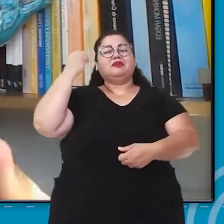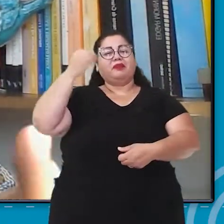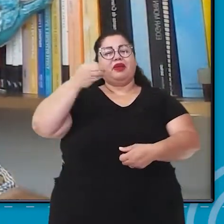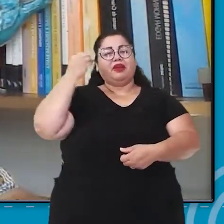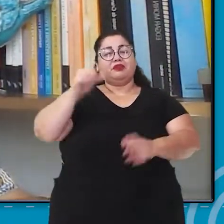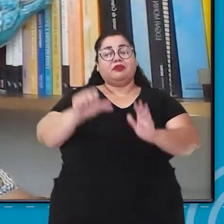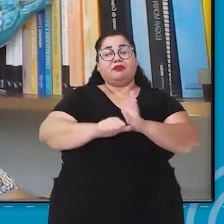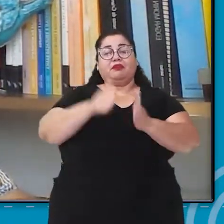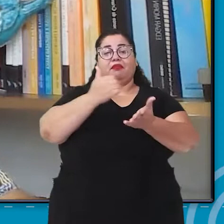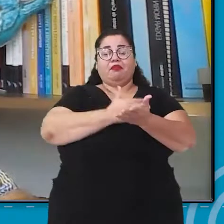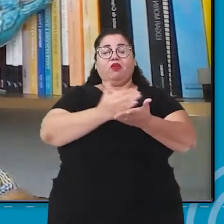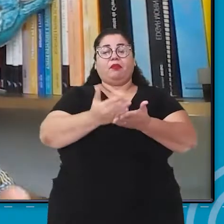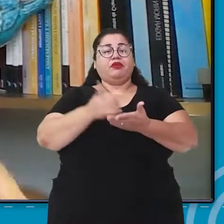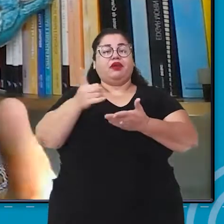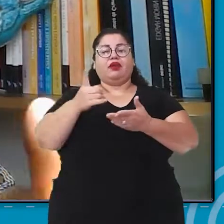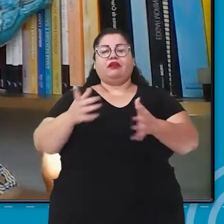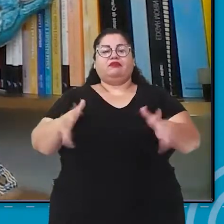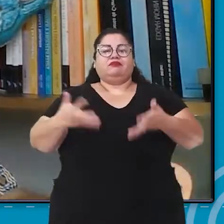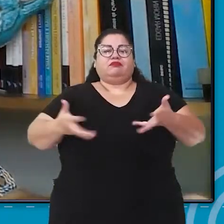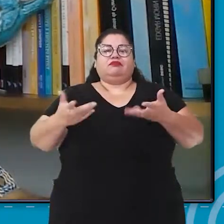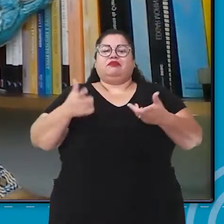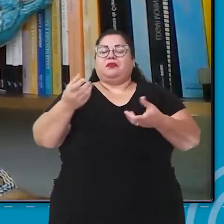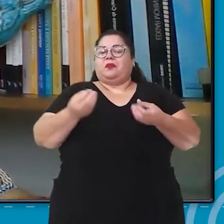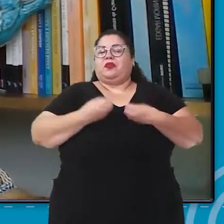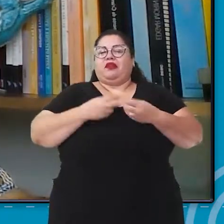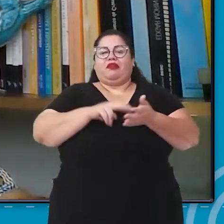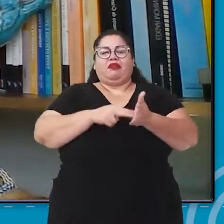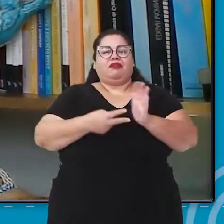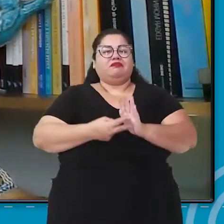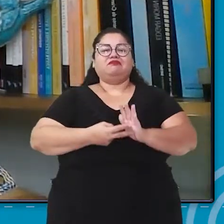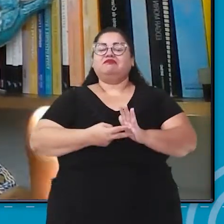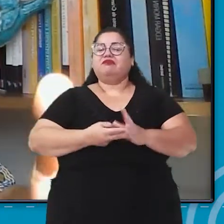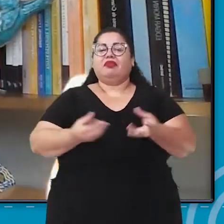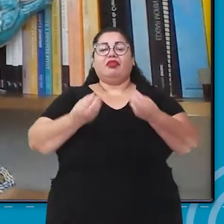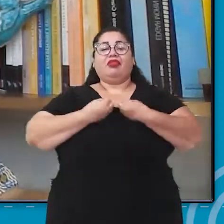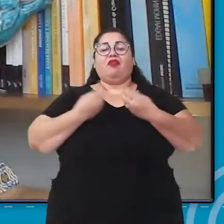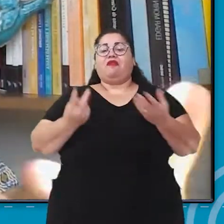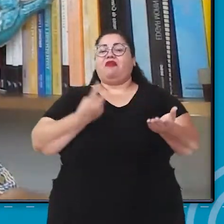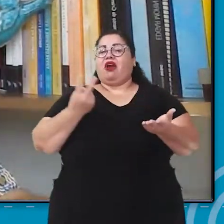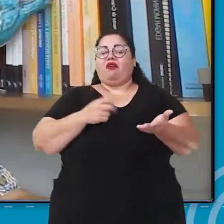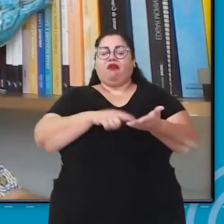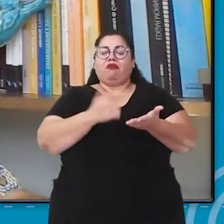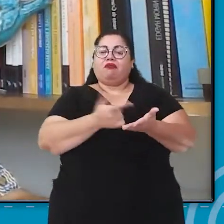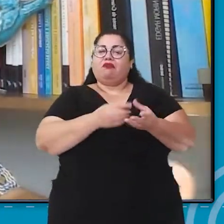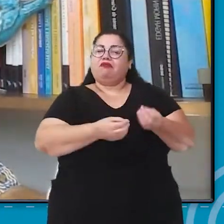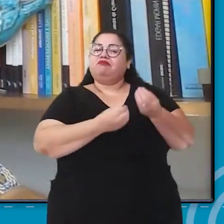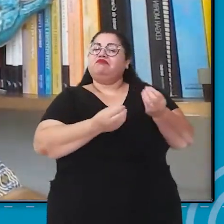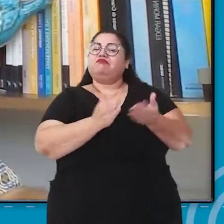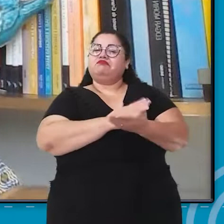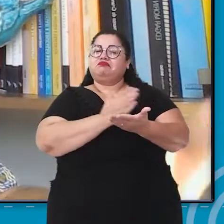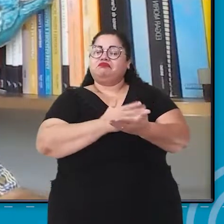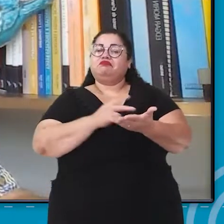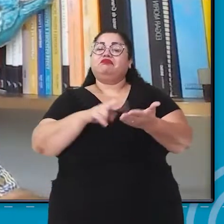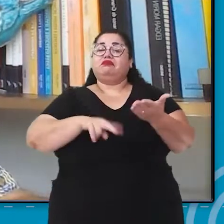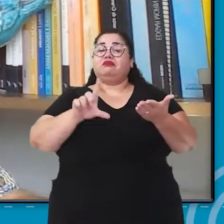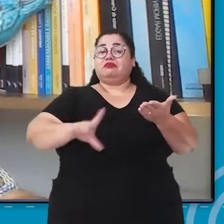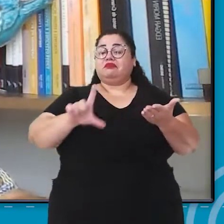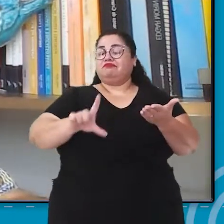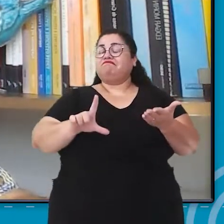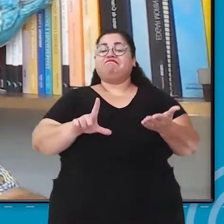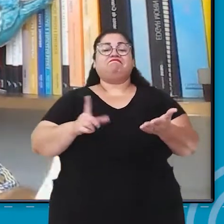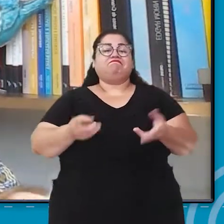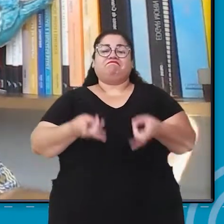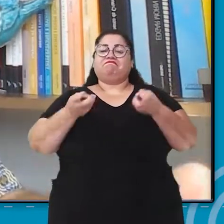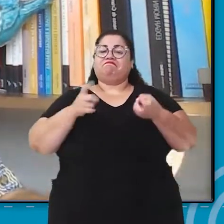que essas pessoas tiveram, elas não foram significativas para valorizar o livro, valorizar a